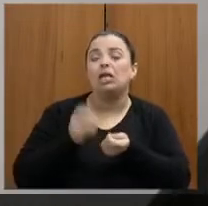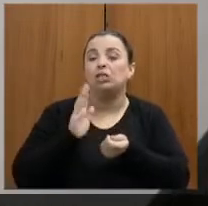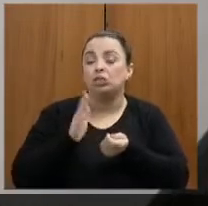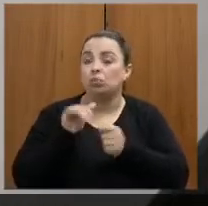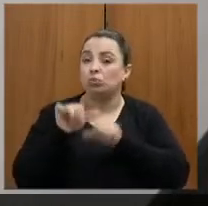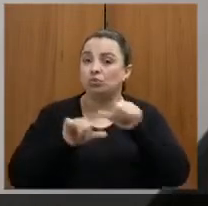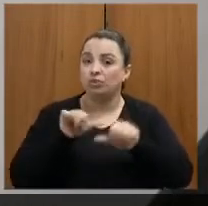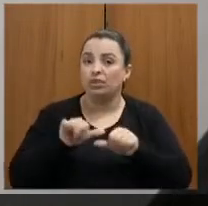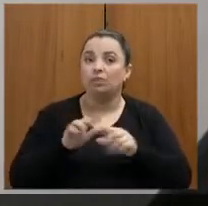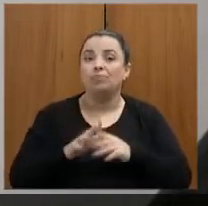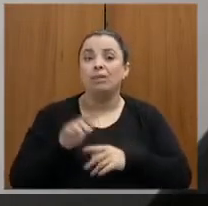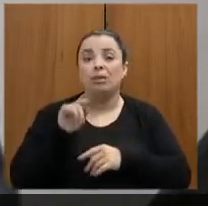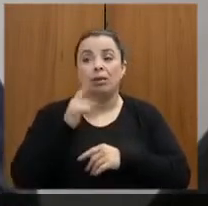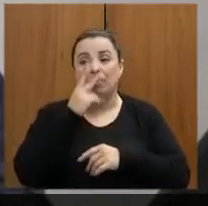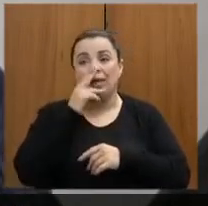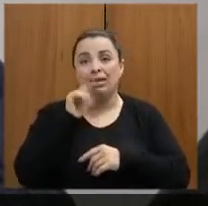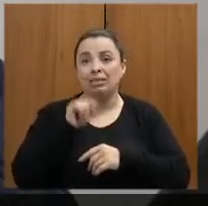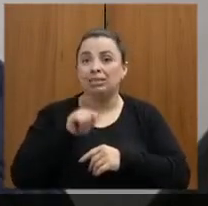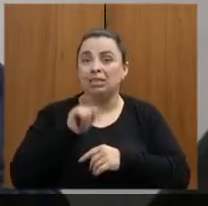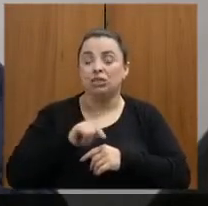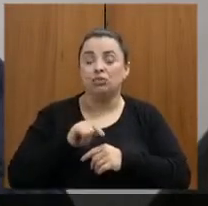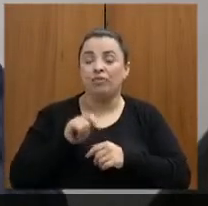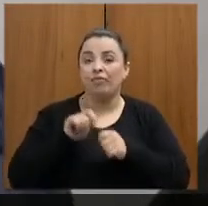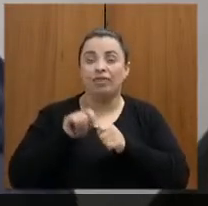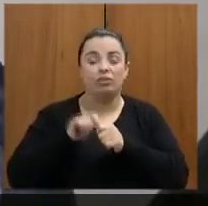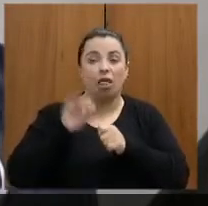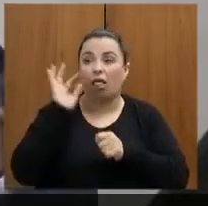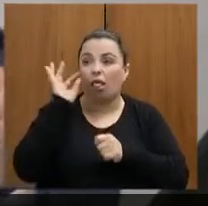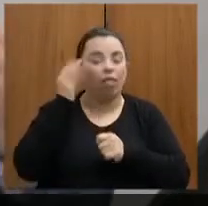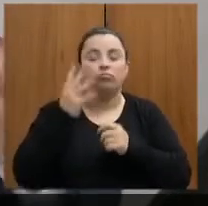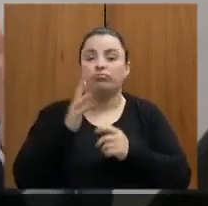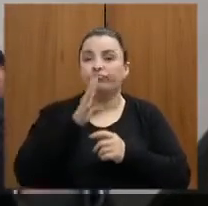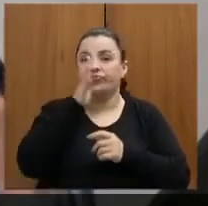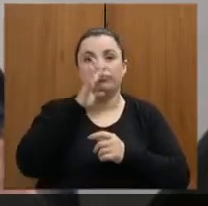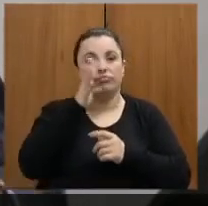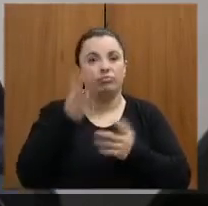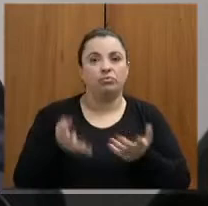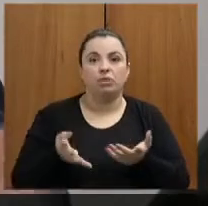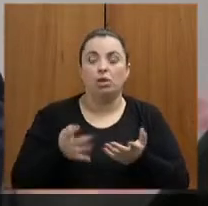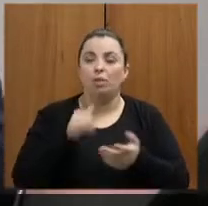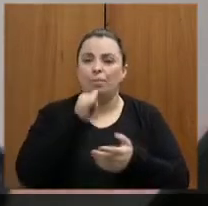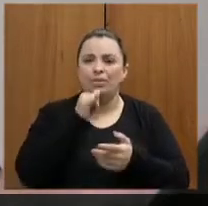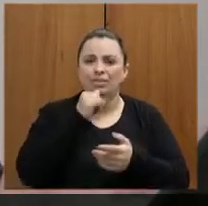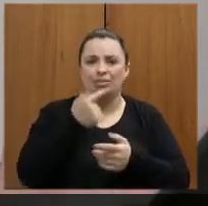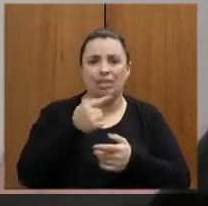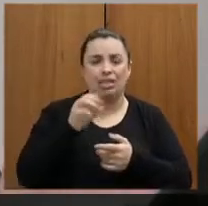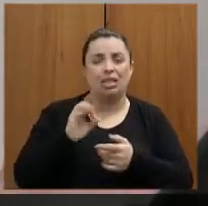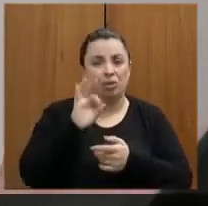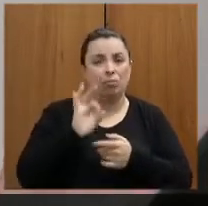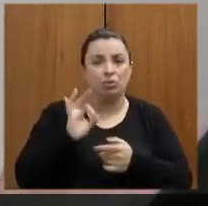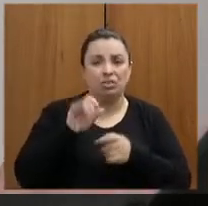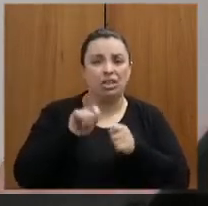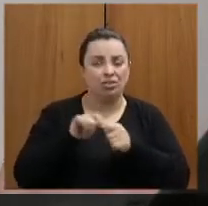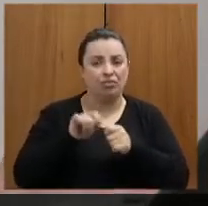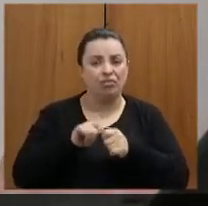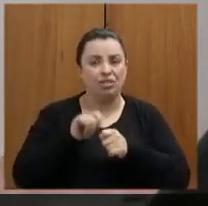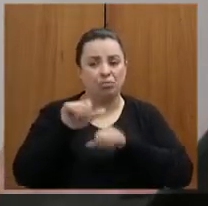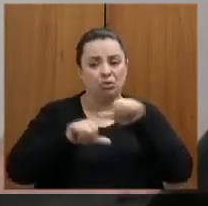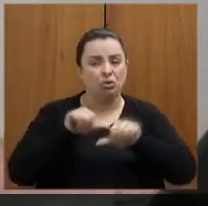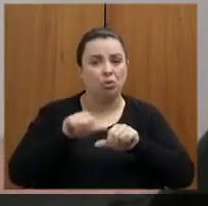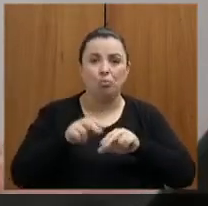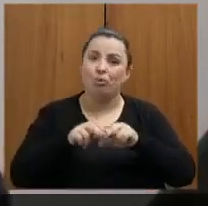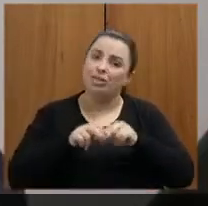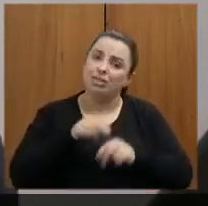implica que foi feito sem pensar porque quando você tem a possibilidade de modificar setenta por cento é porque não foi bem